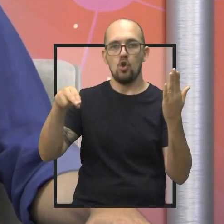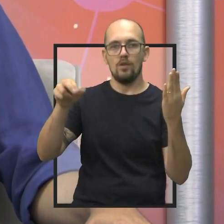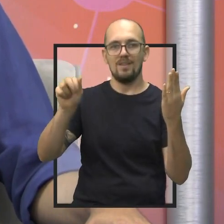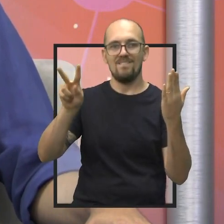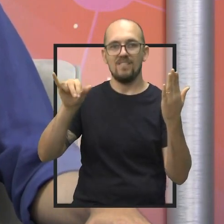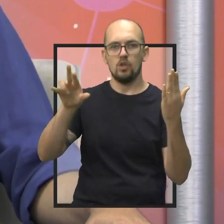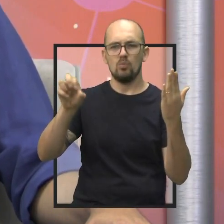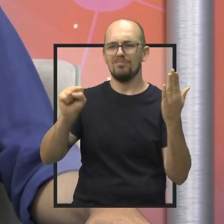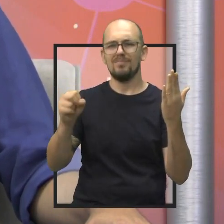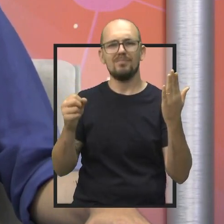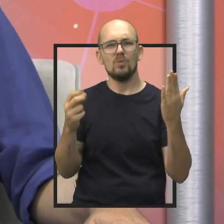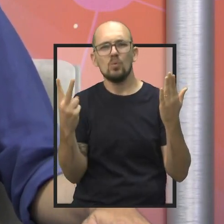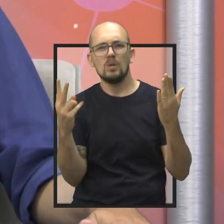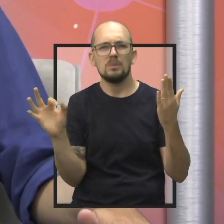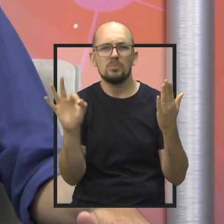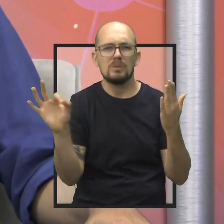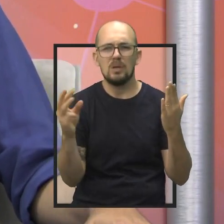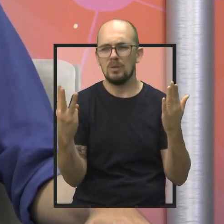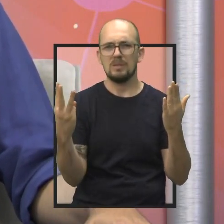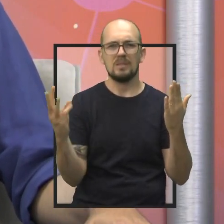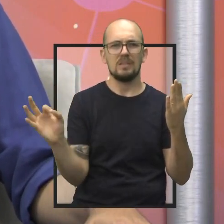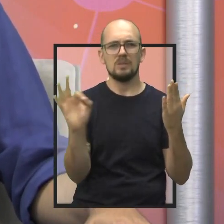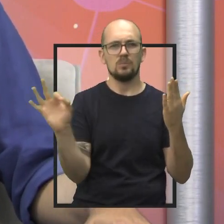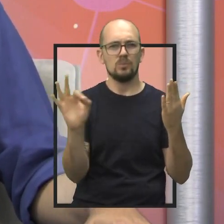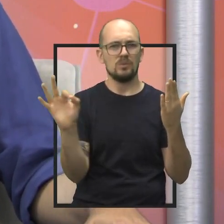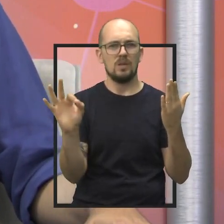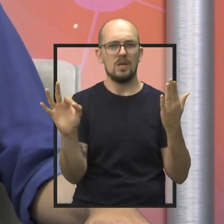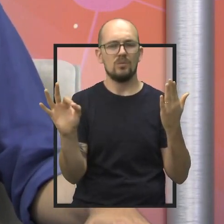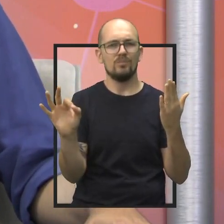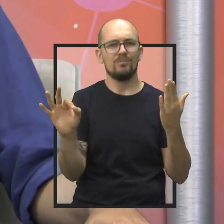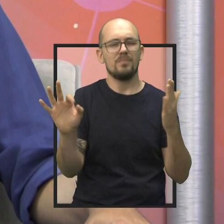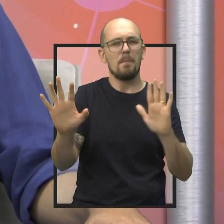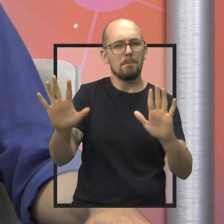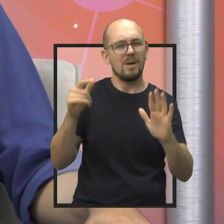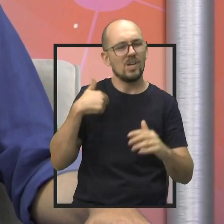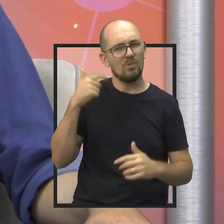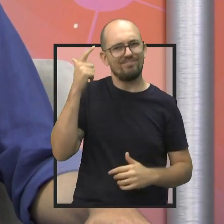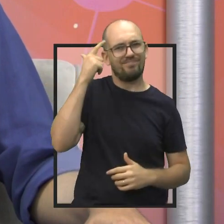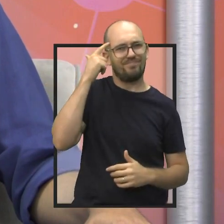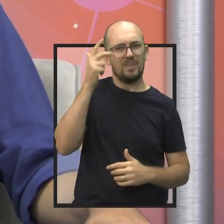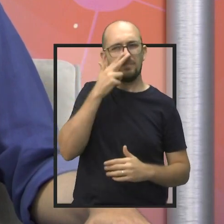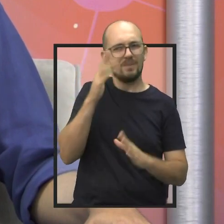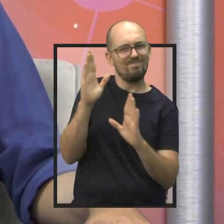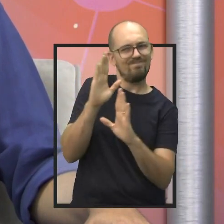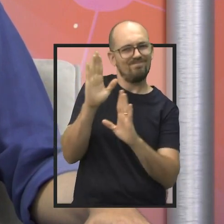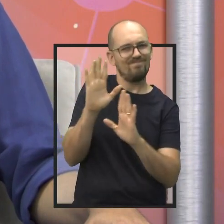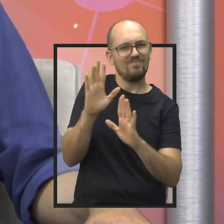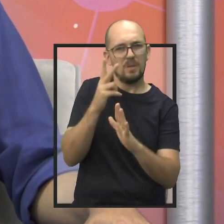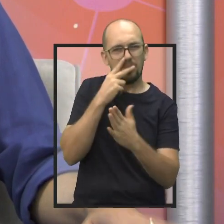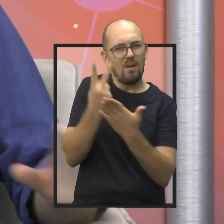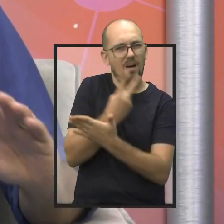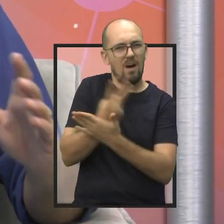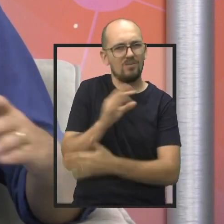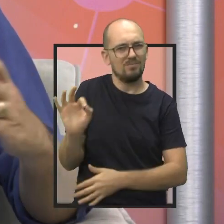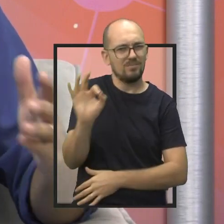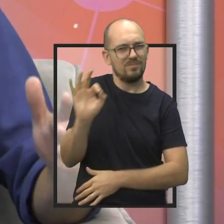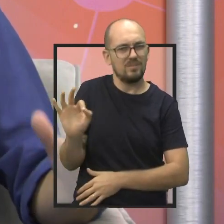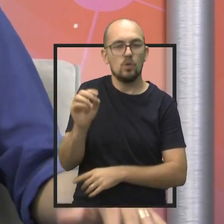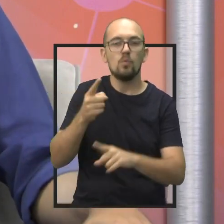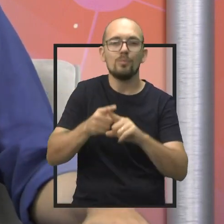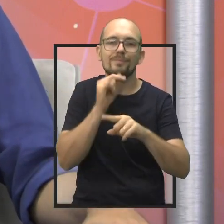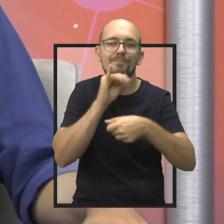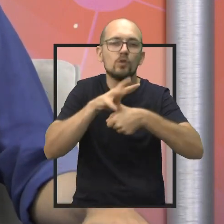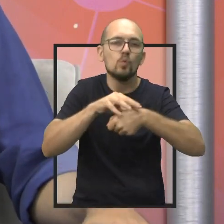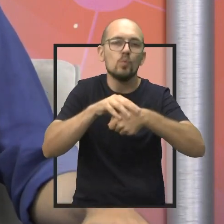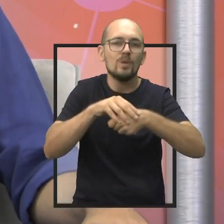a 3%, mas eu questiono muito essa porcentagem, porque quando a gente fala de doenças virais e qualquer outra